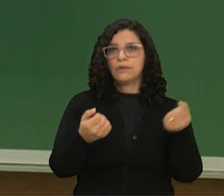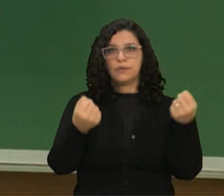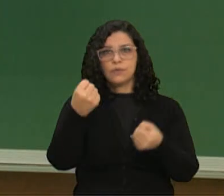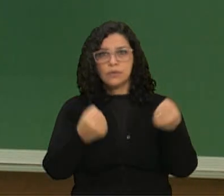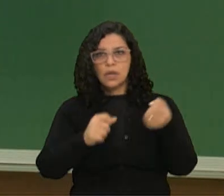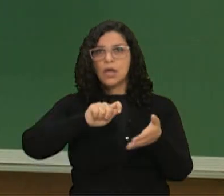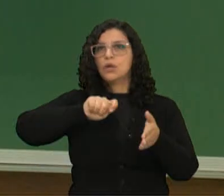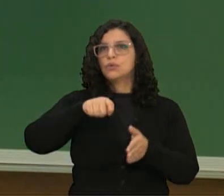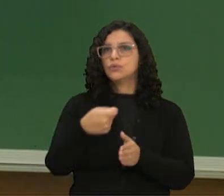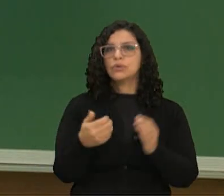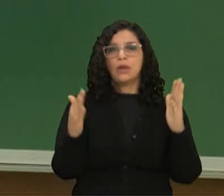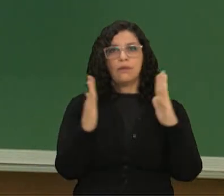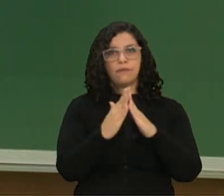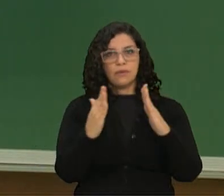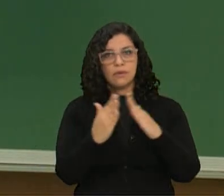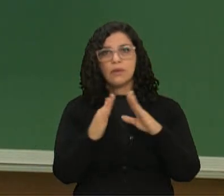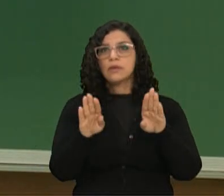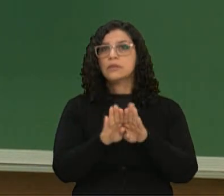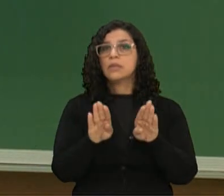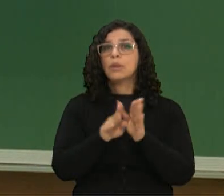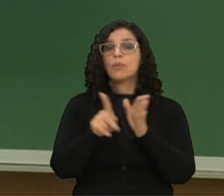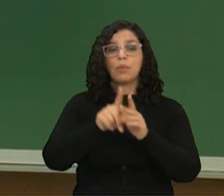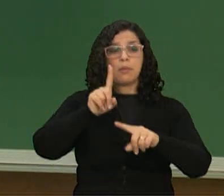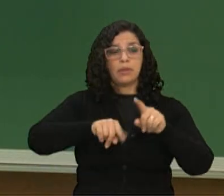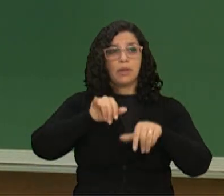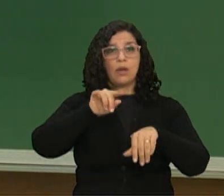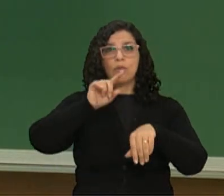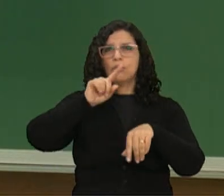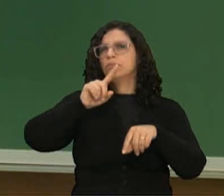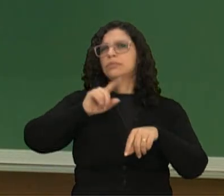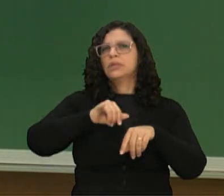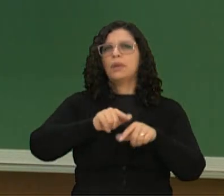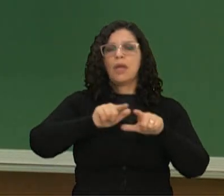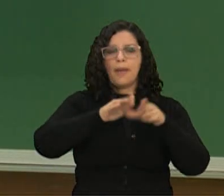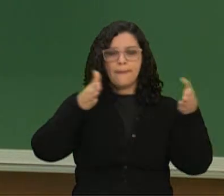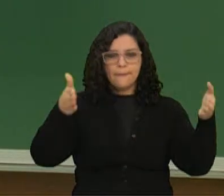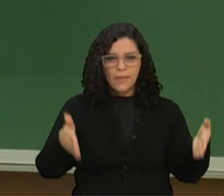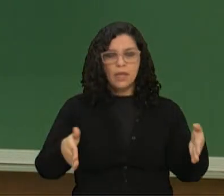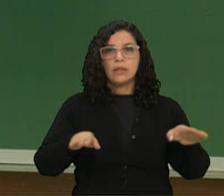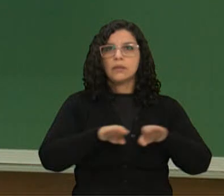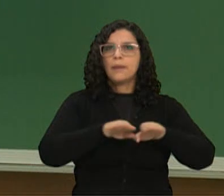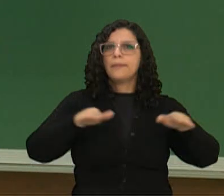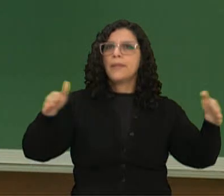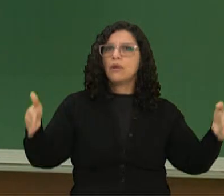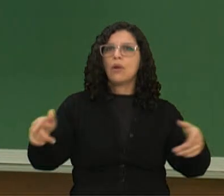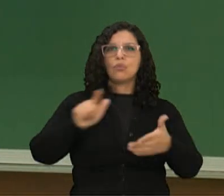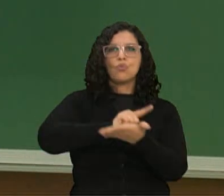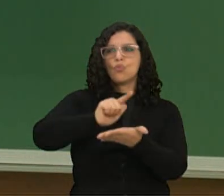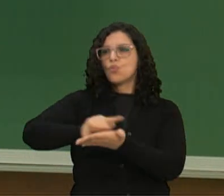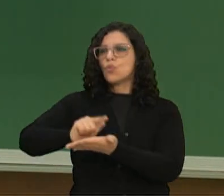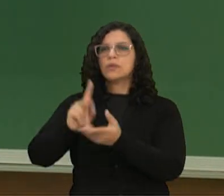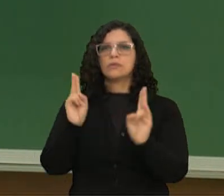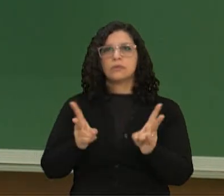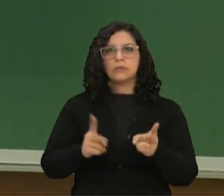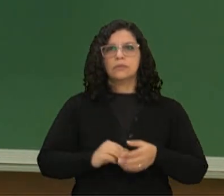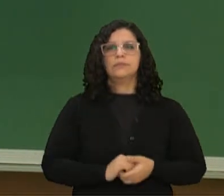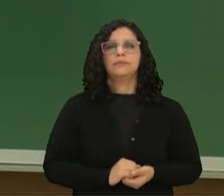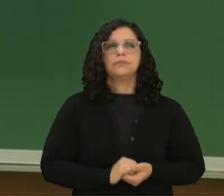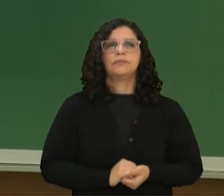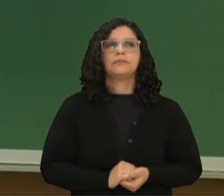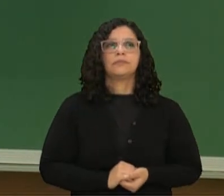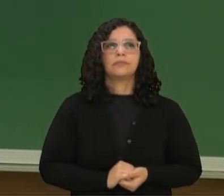casa e também a superfície dos objetos, a mesa, os balcões. Importante manter sempre limpo.